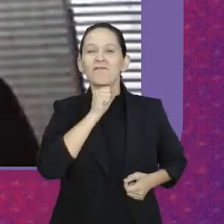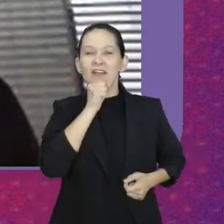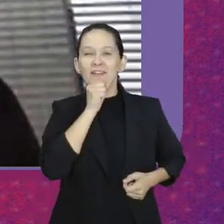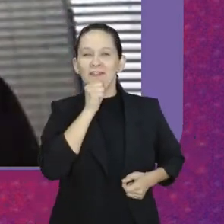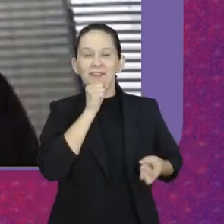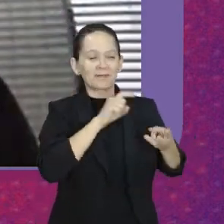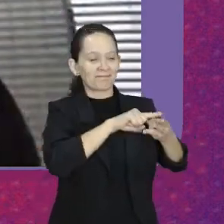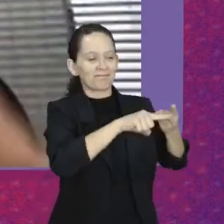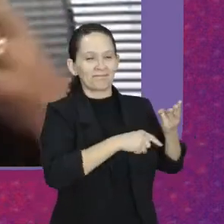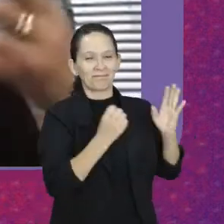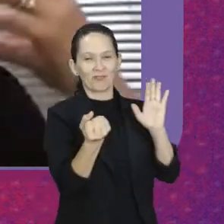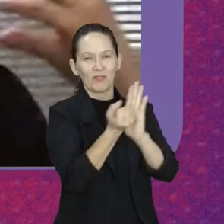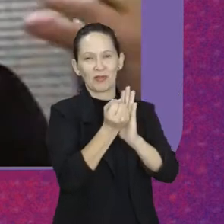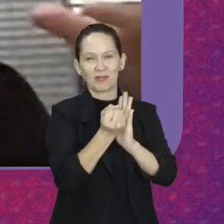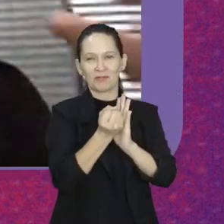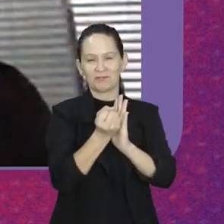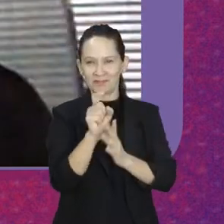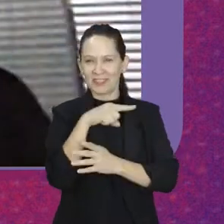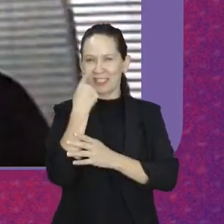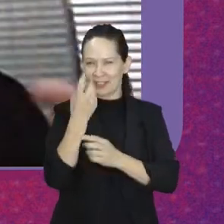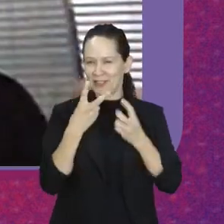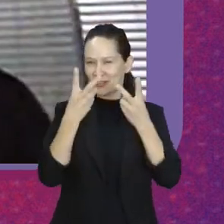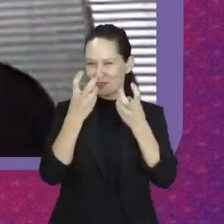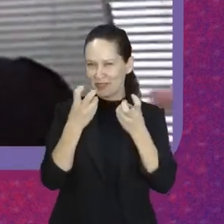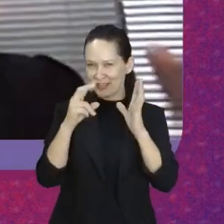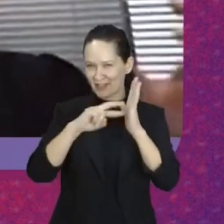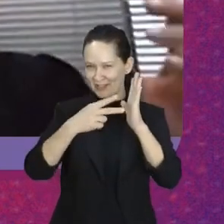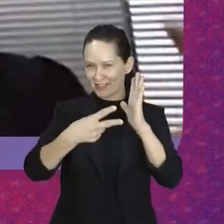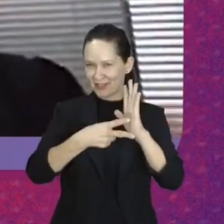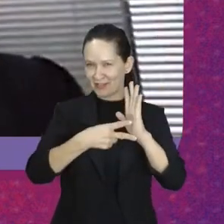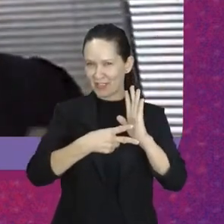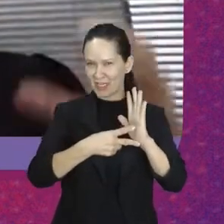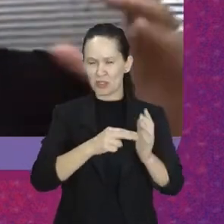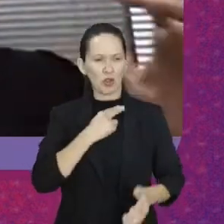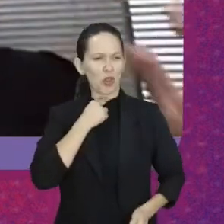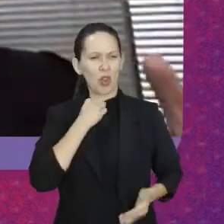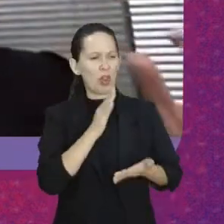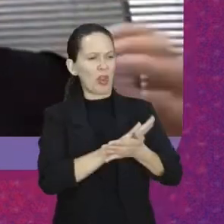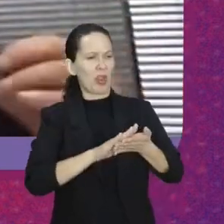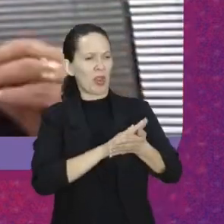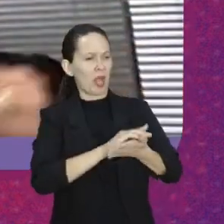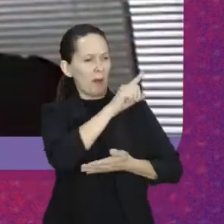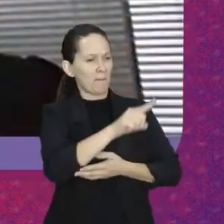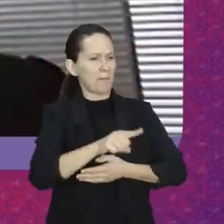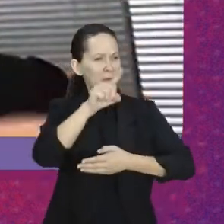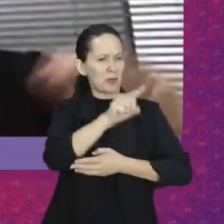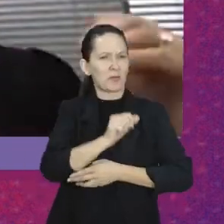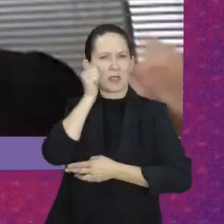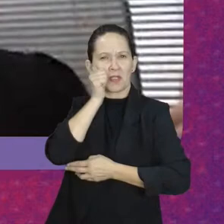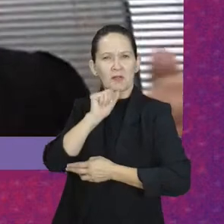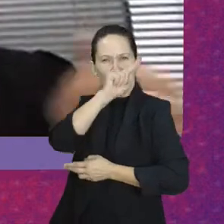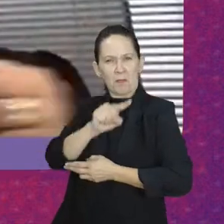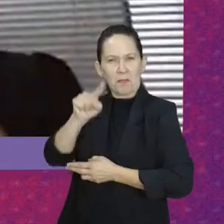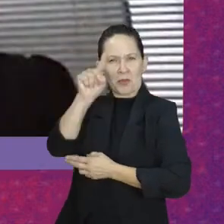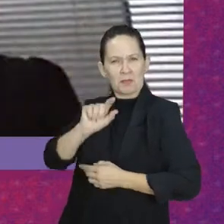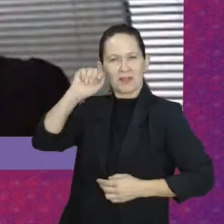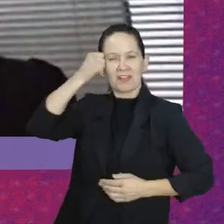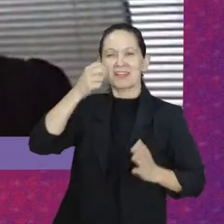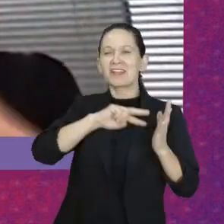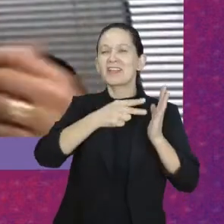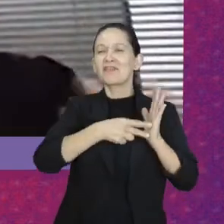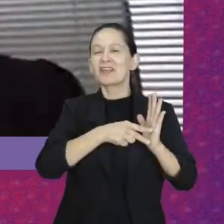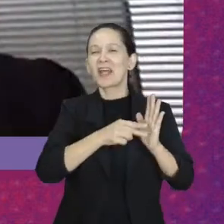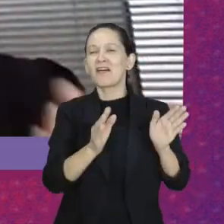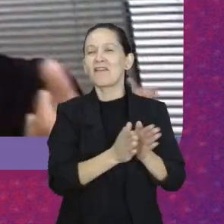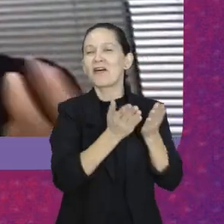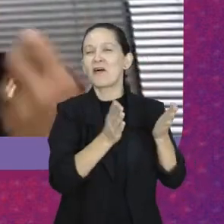muito emblemático, né, porque aquela foto significava não para as mulheres, não para os negros, não para os